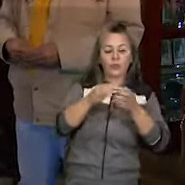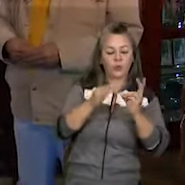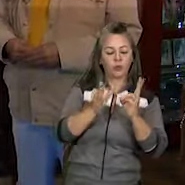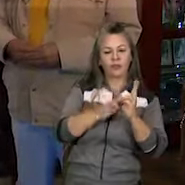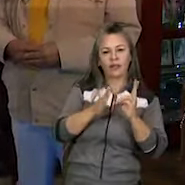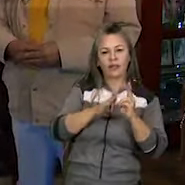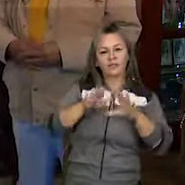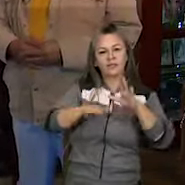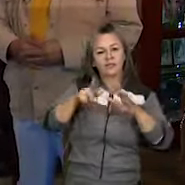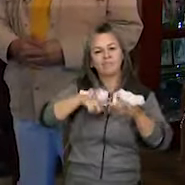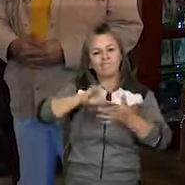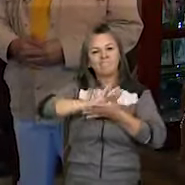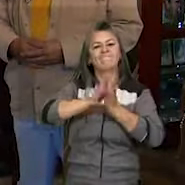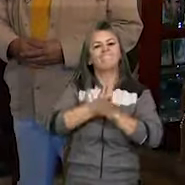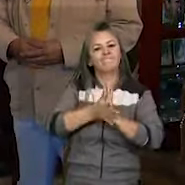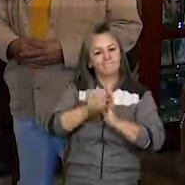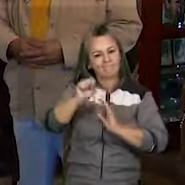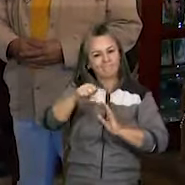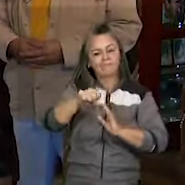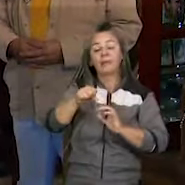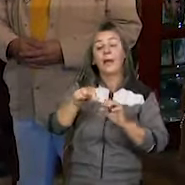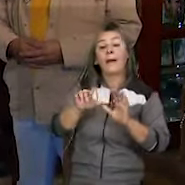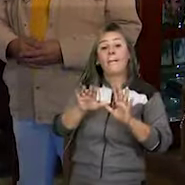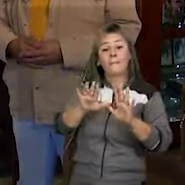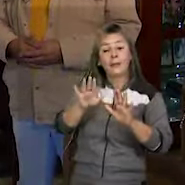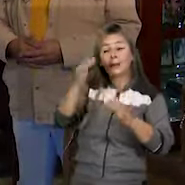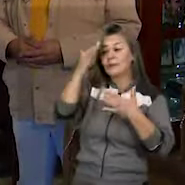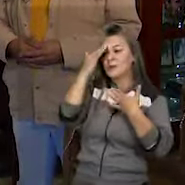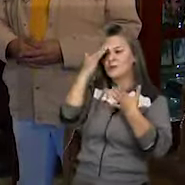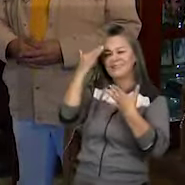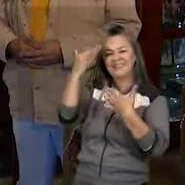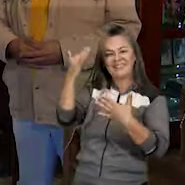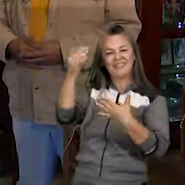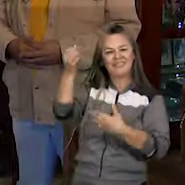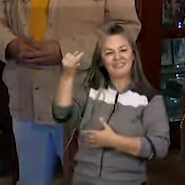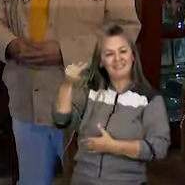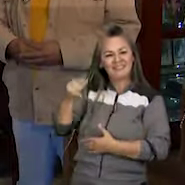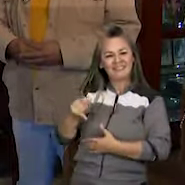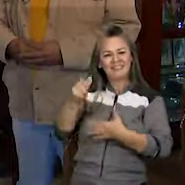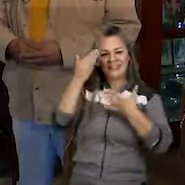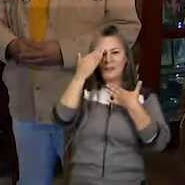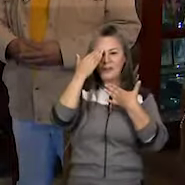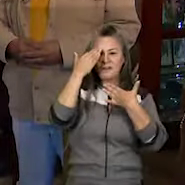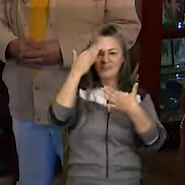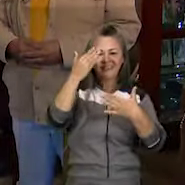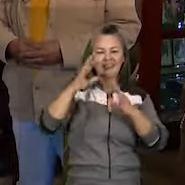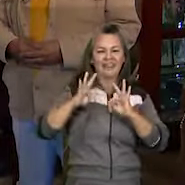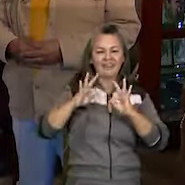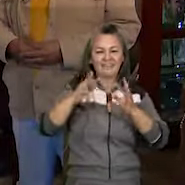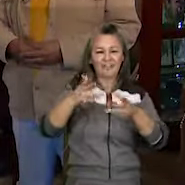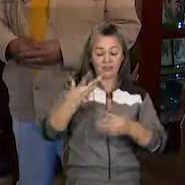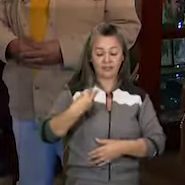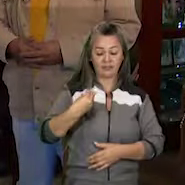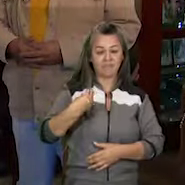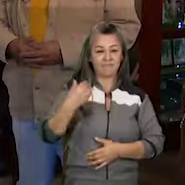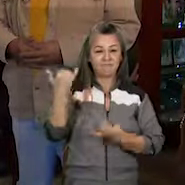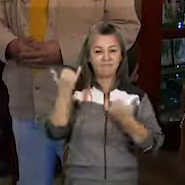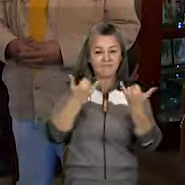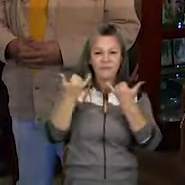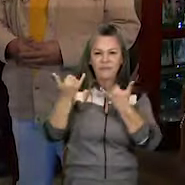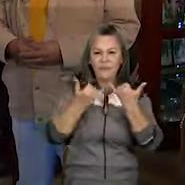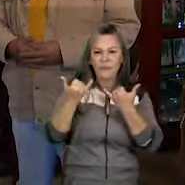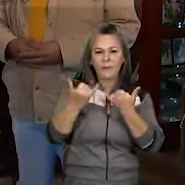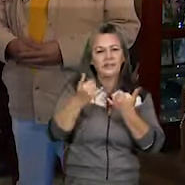obrigado por receber a gente aqui nesse espaço, muito obrigado pela explicação. Tenho certeza que, né, vai ser de muita contribuição aí para